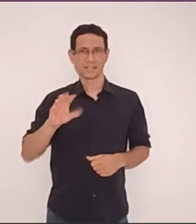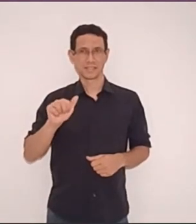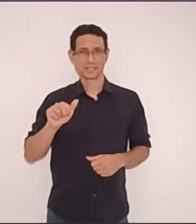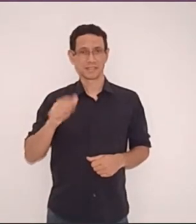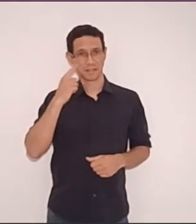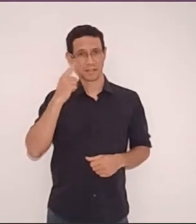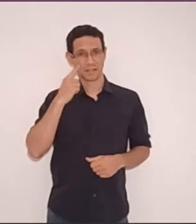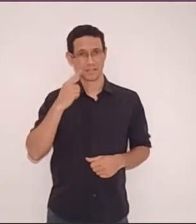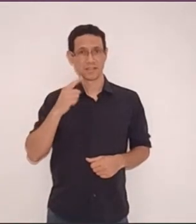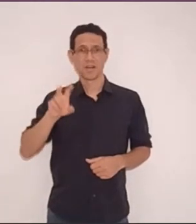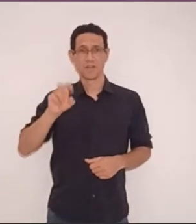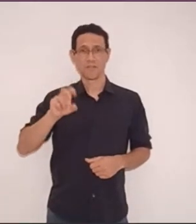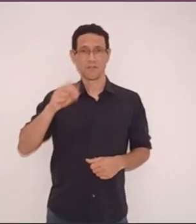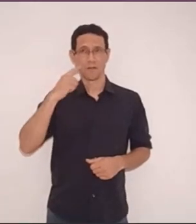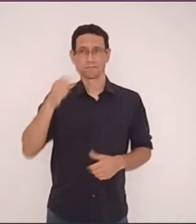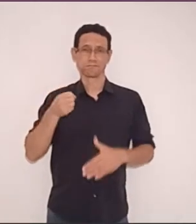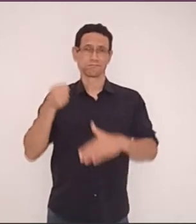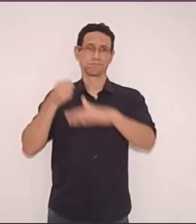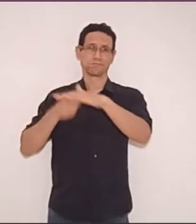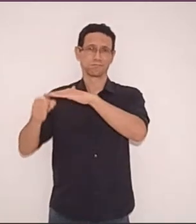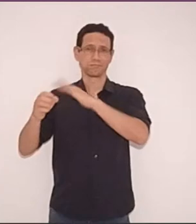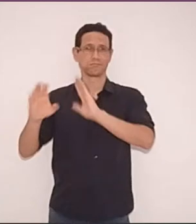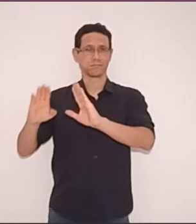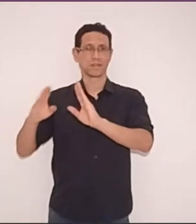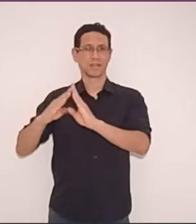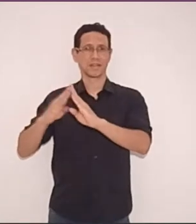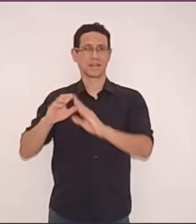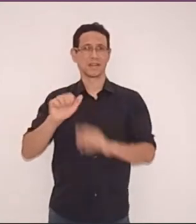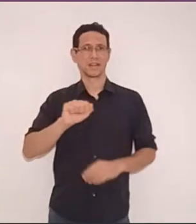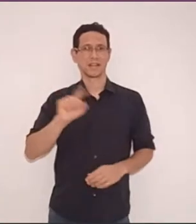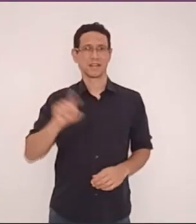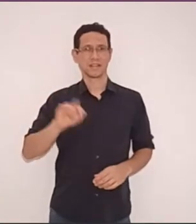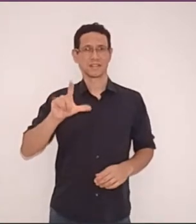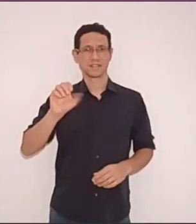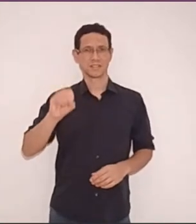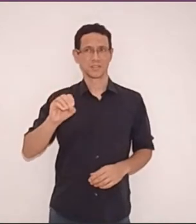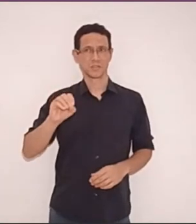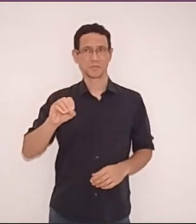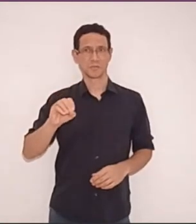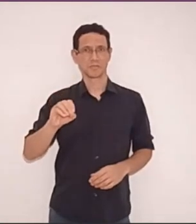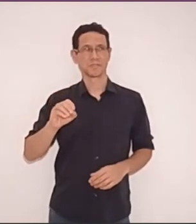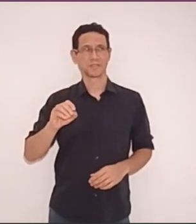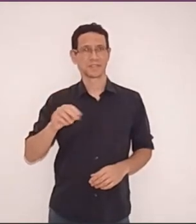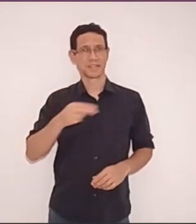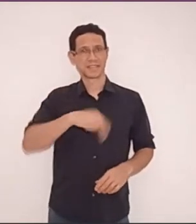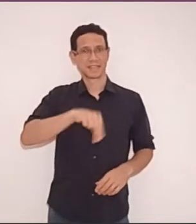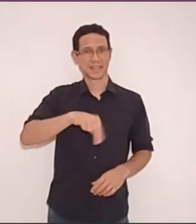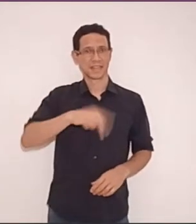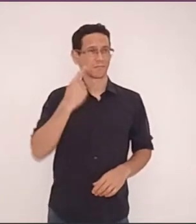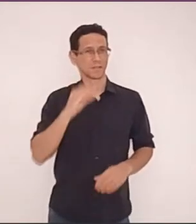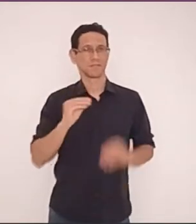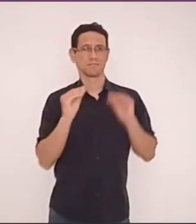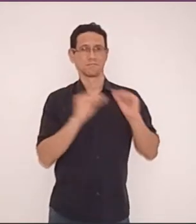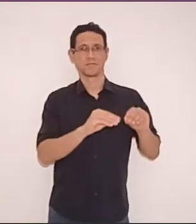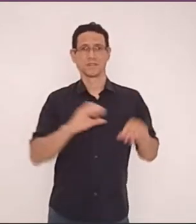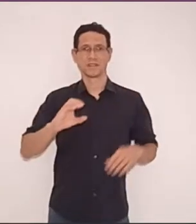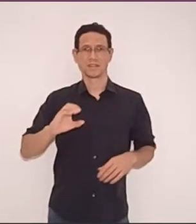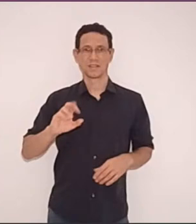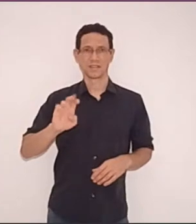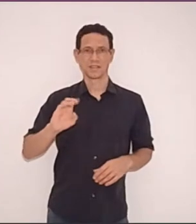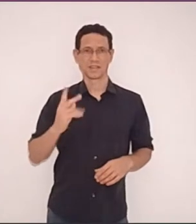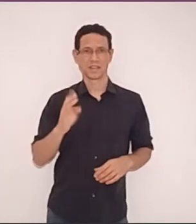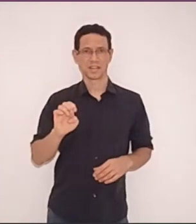avó no asilo e bota Geração Z tá na creche nós não nós bola colocamos a